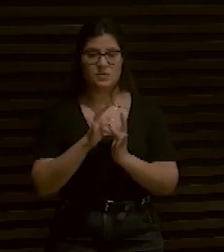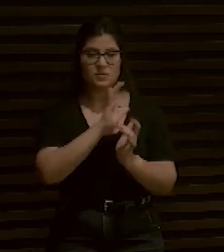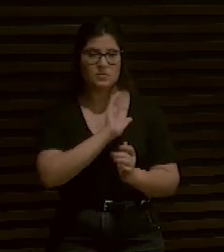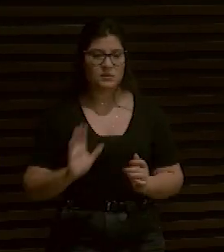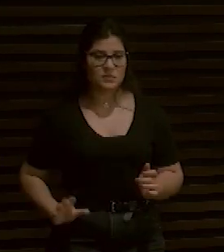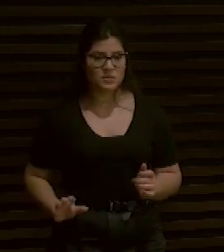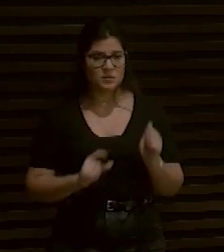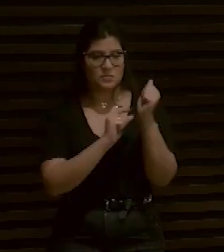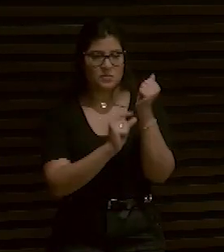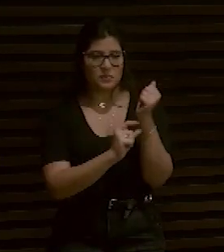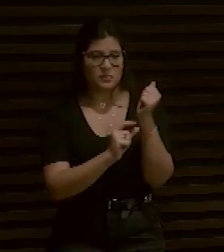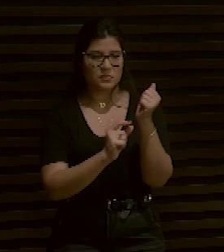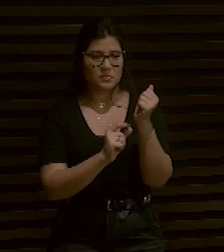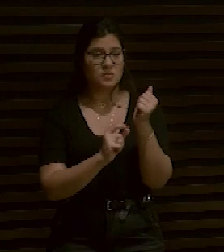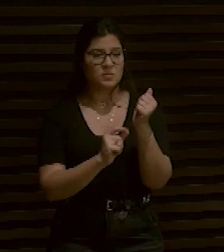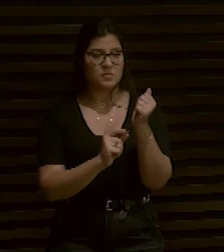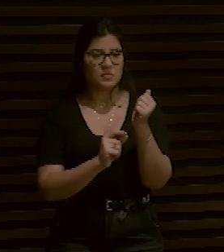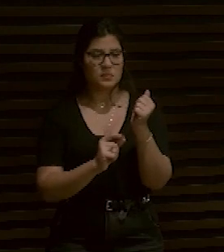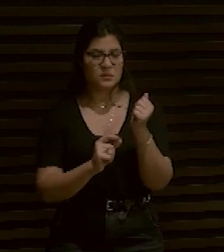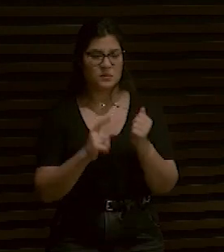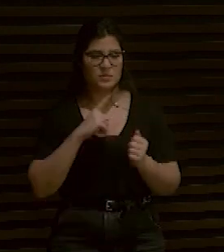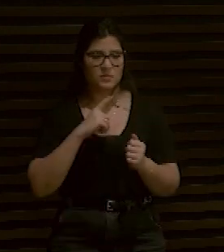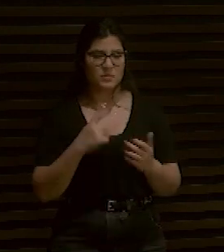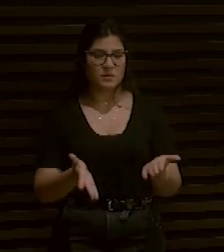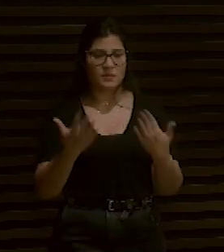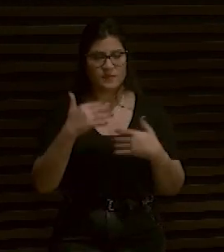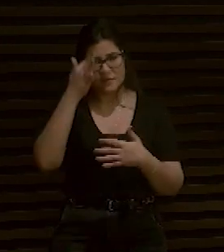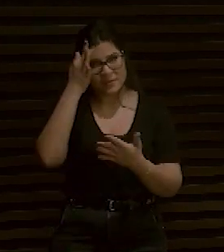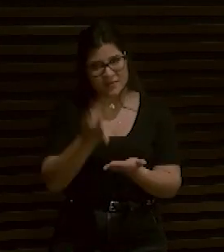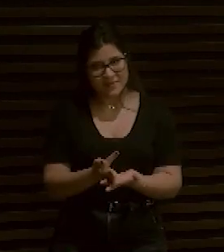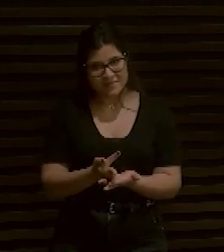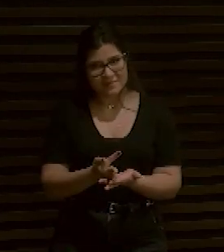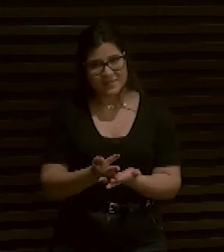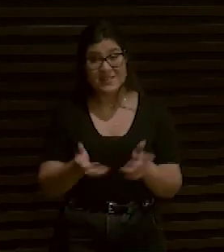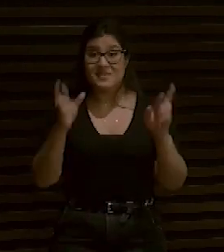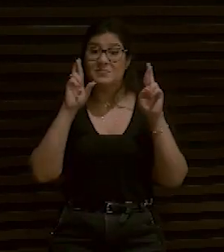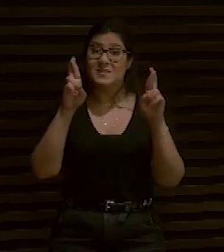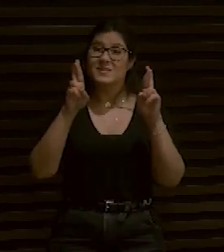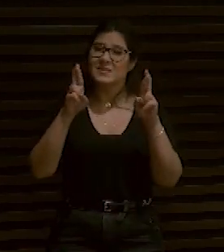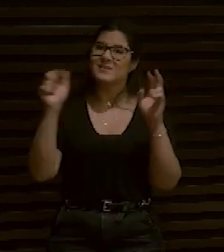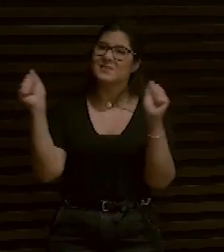fé. Cristo em nós é a esperança da glória.